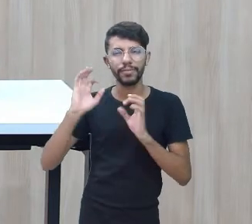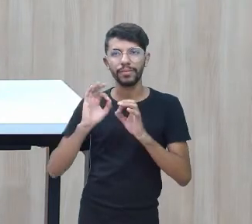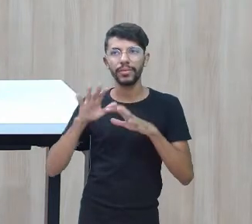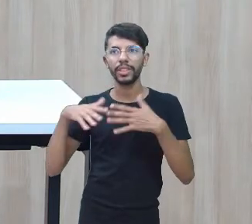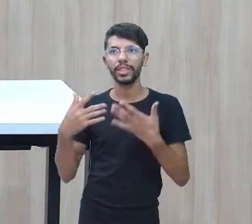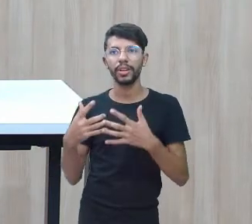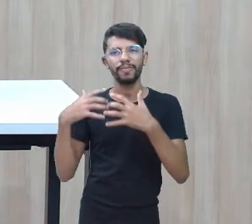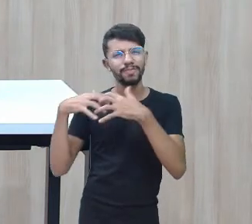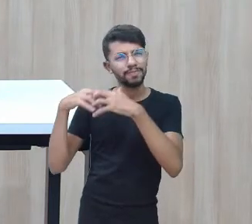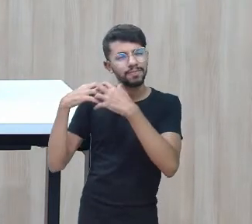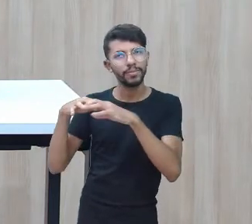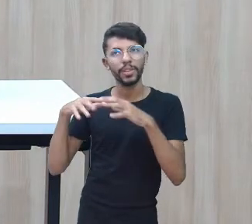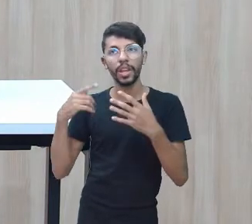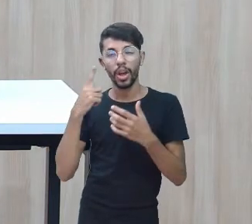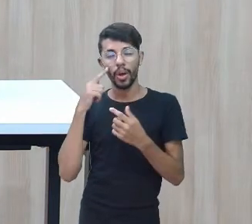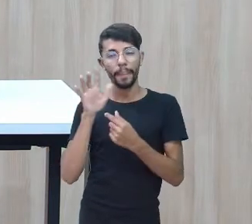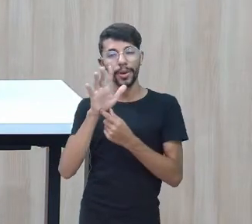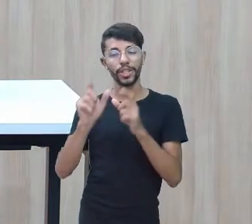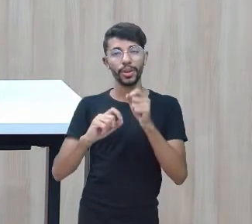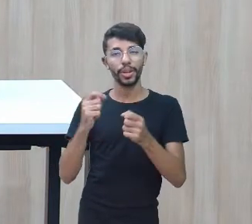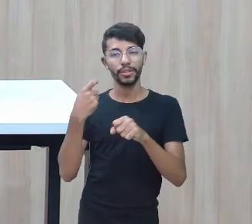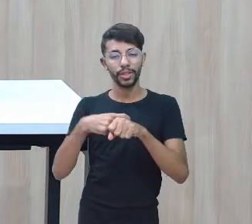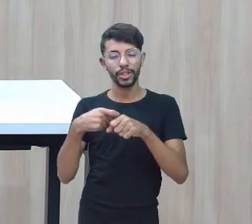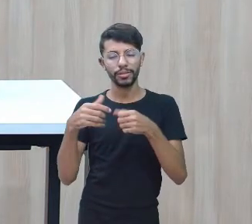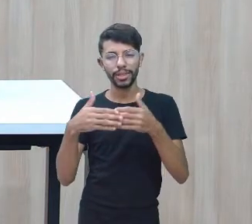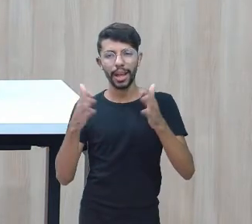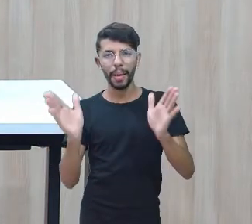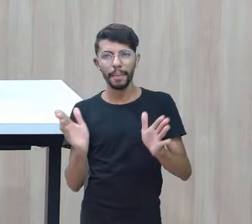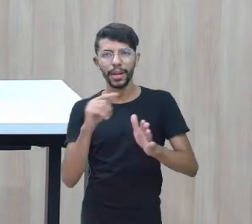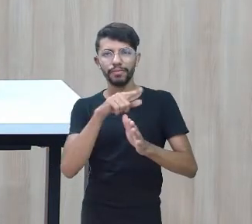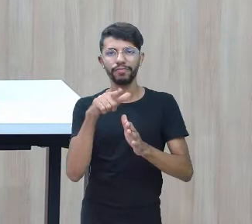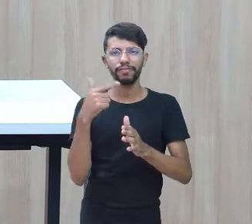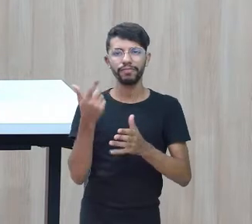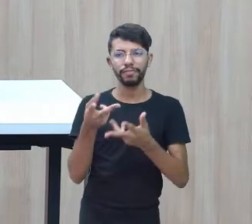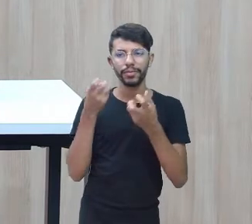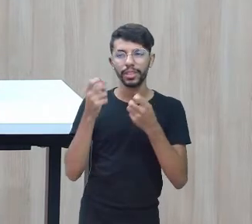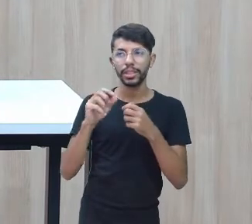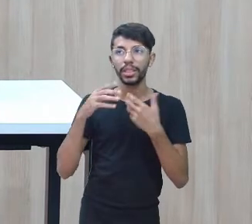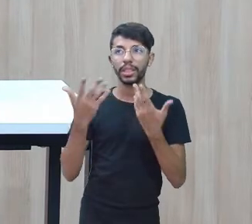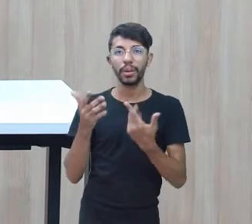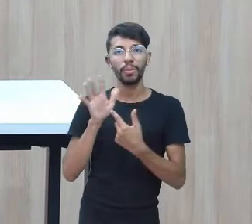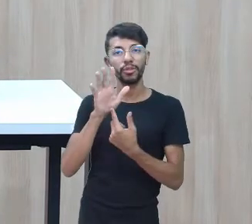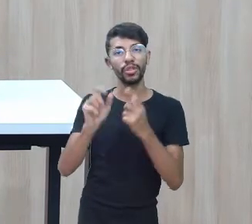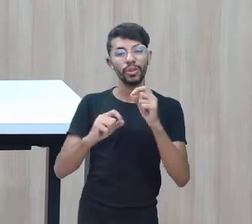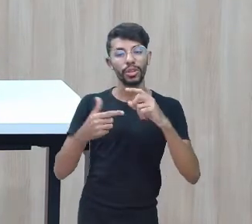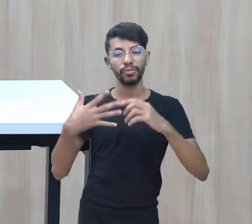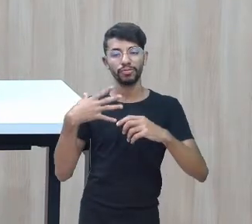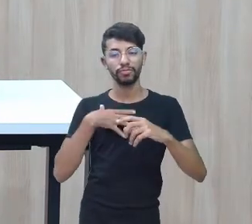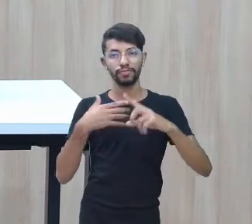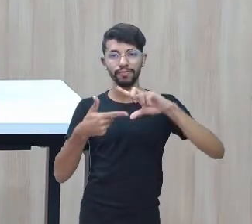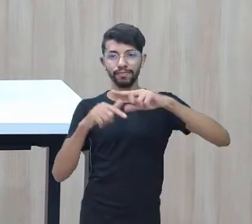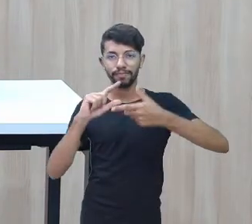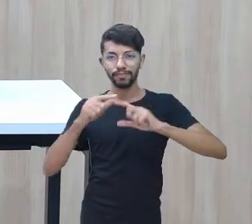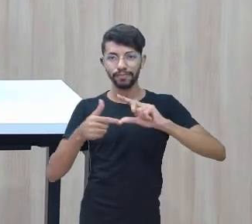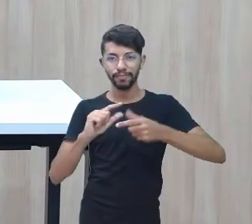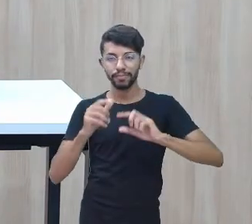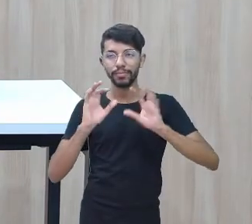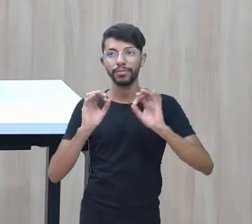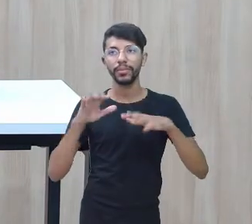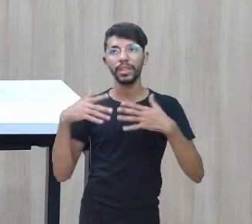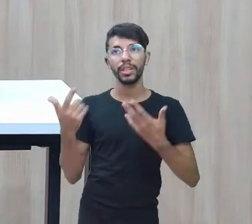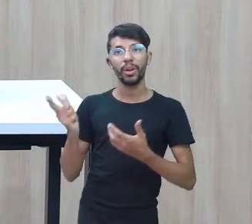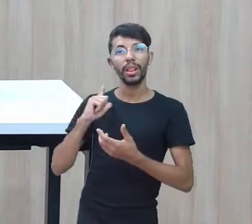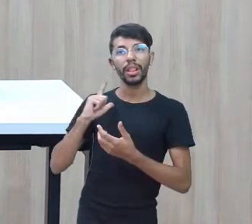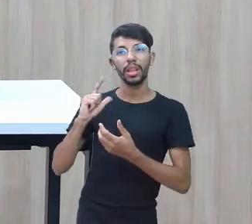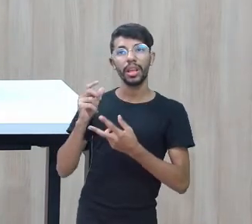né, abrindo para a gente ver como que ficava essa planificação. E aí eu mostrei uma forma. Daí a gente tinha a percepção de como